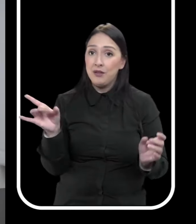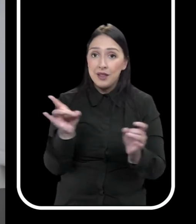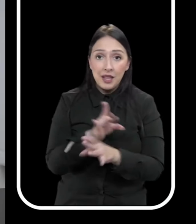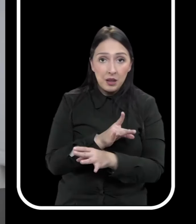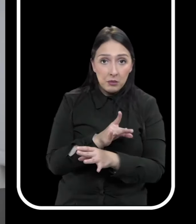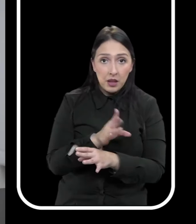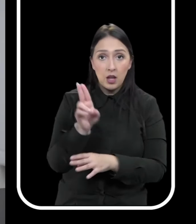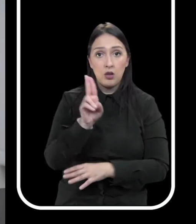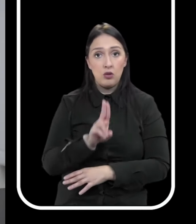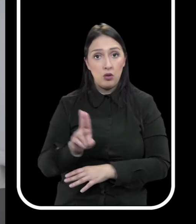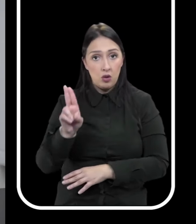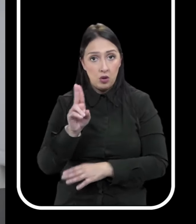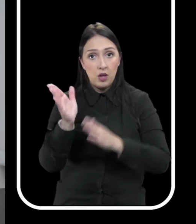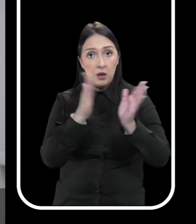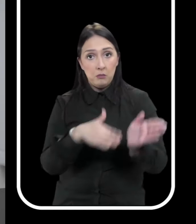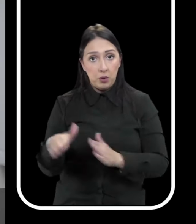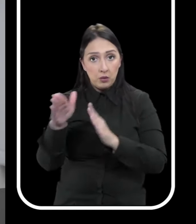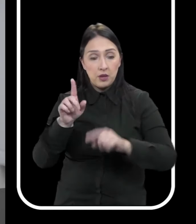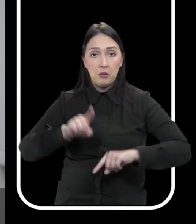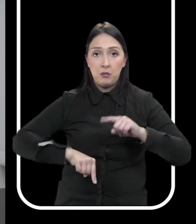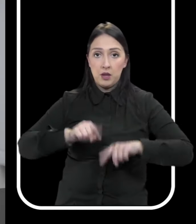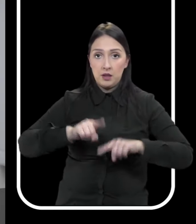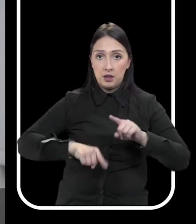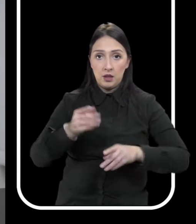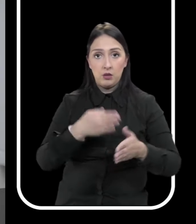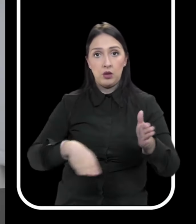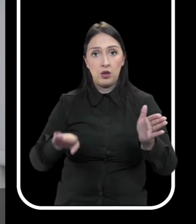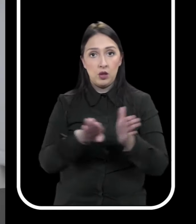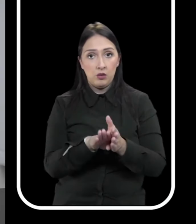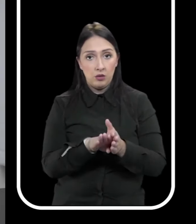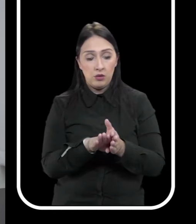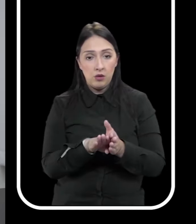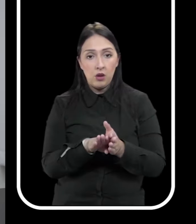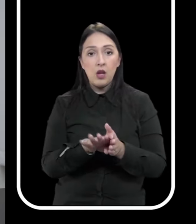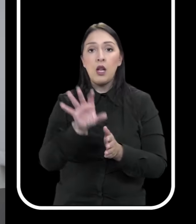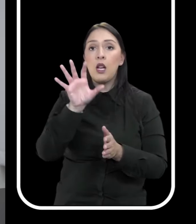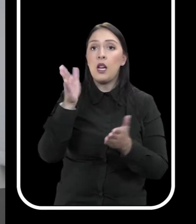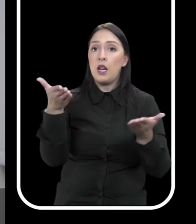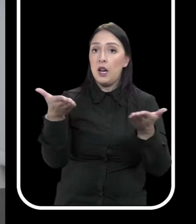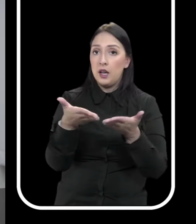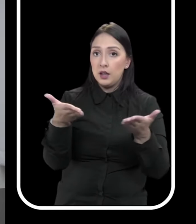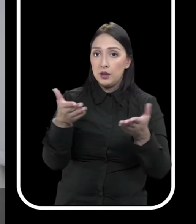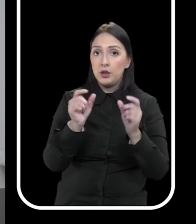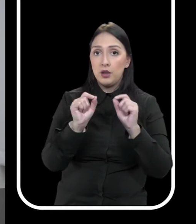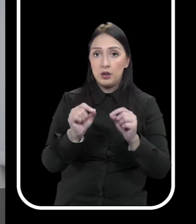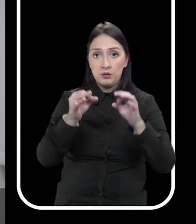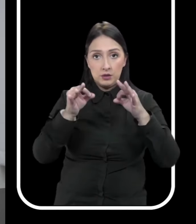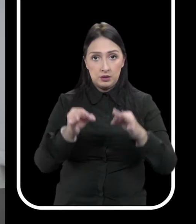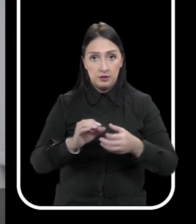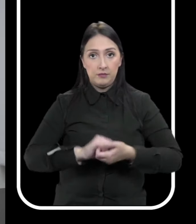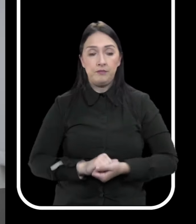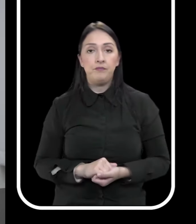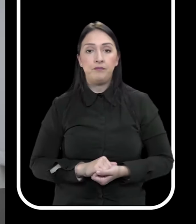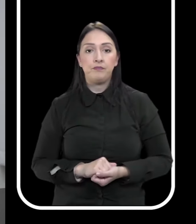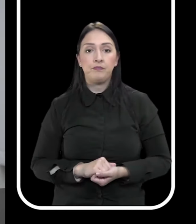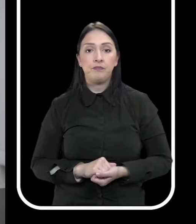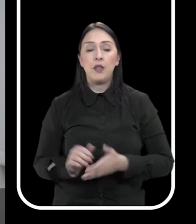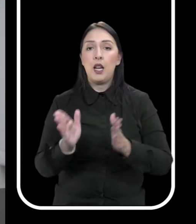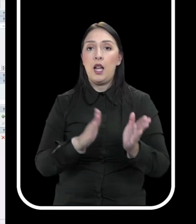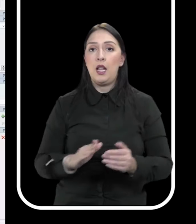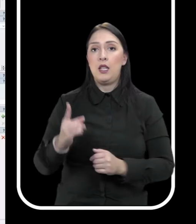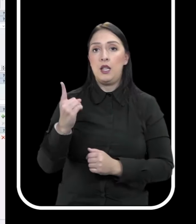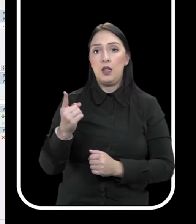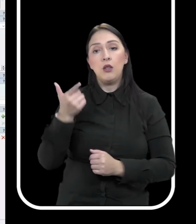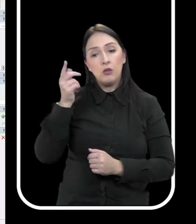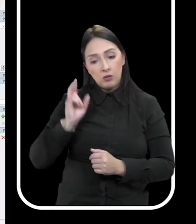não terminar de processar esse material que veio, aí nesse caso, correto?